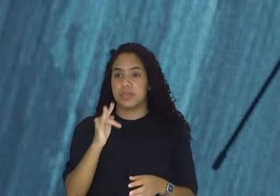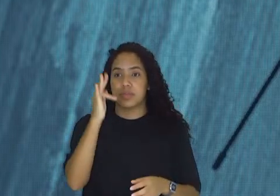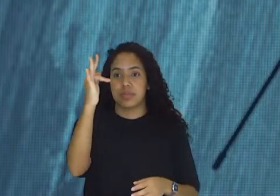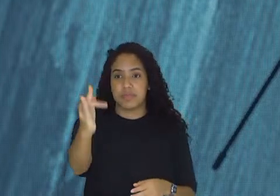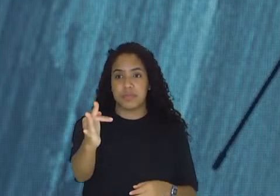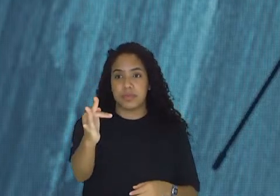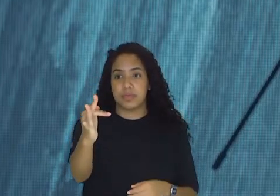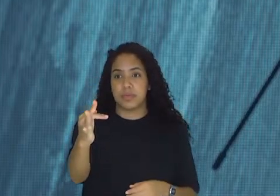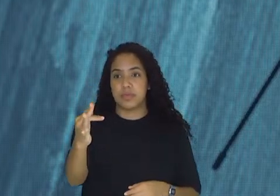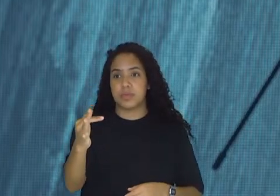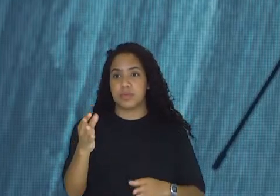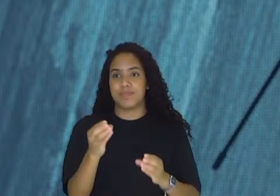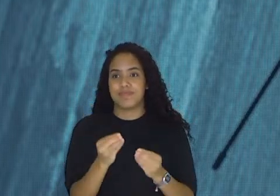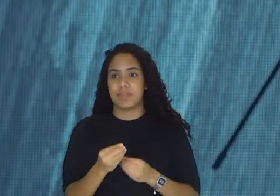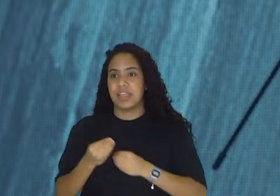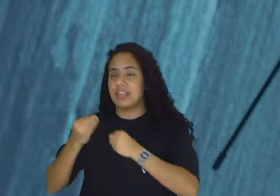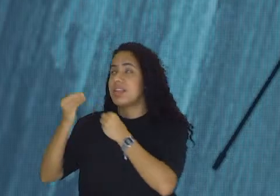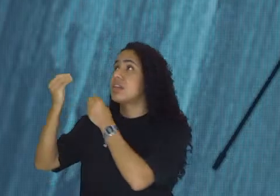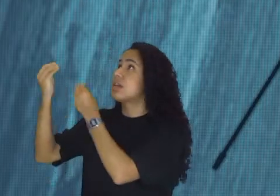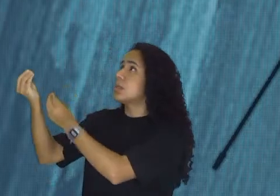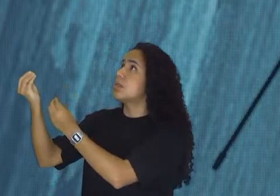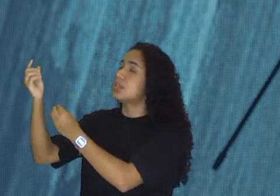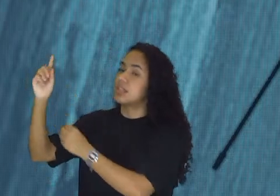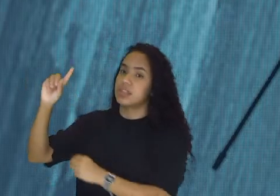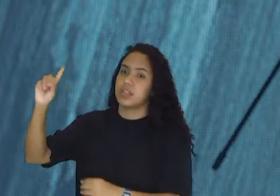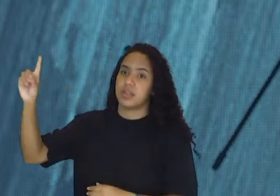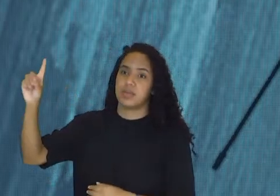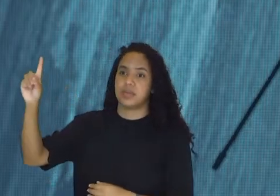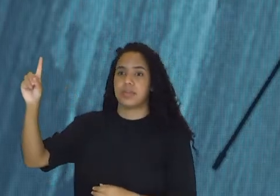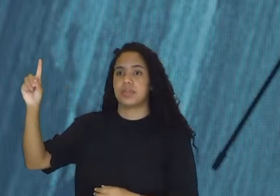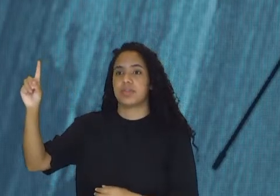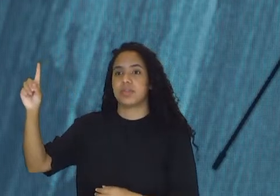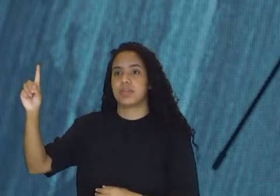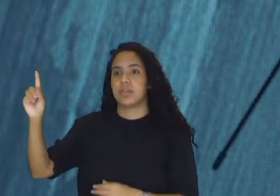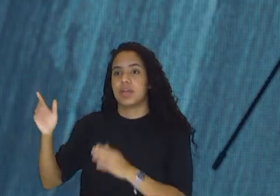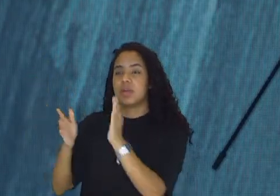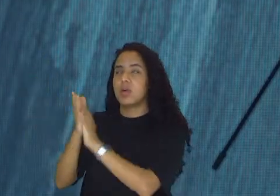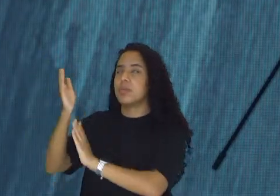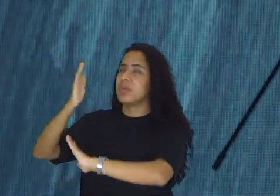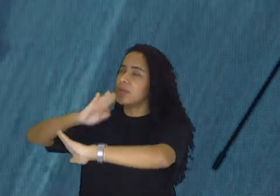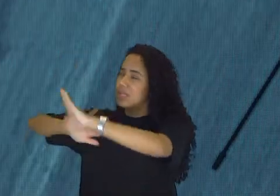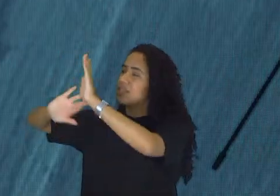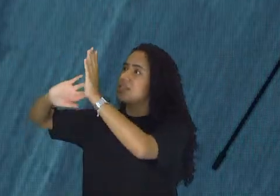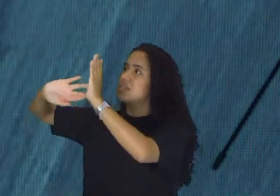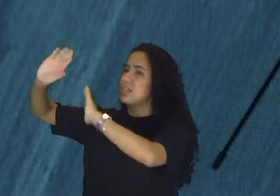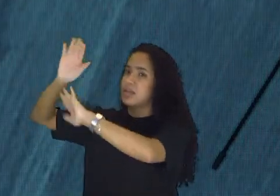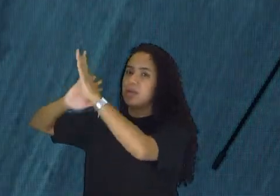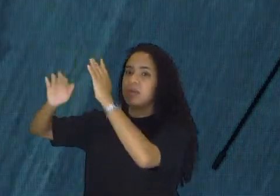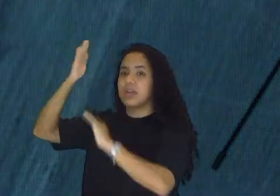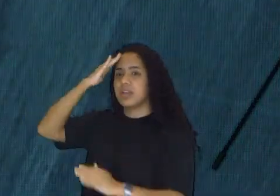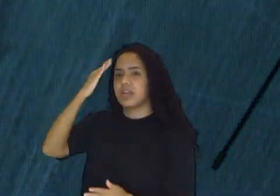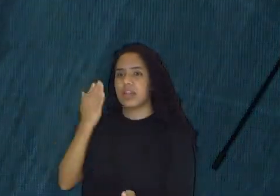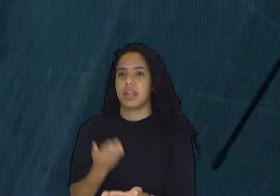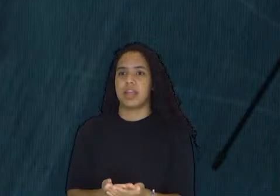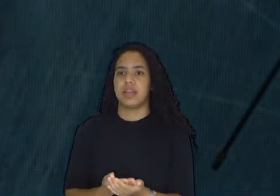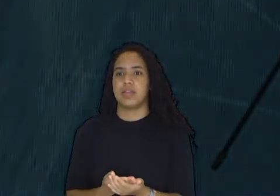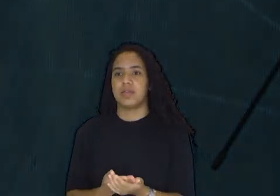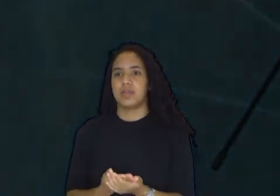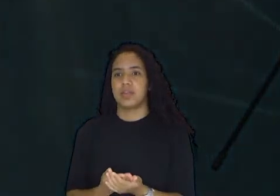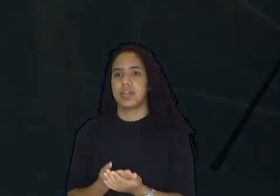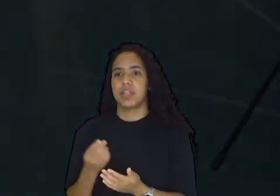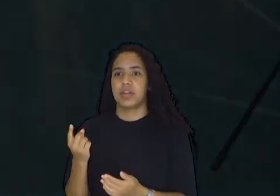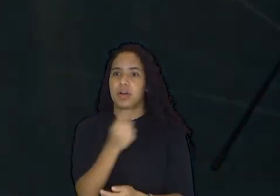ofertas. Entregamos a ti em adoração, na confiança de que sempre somos